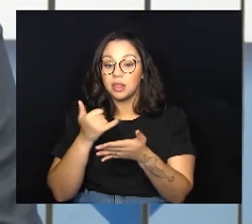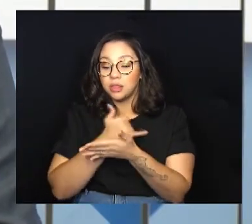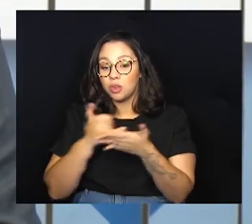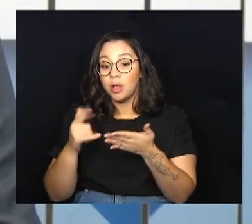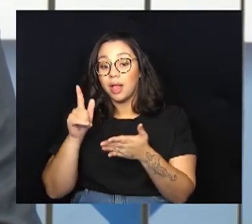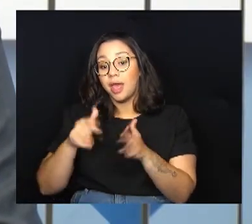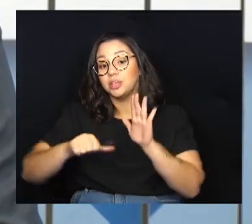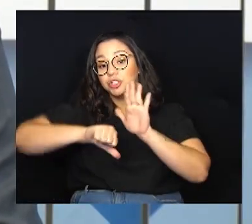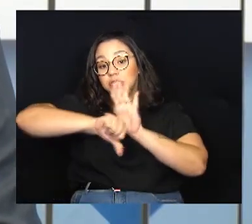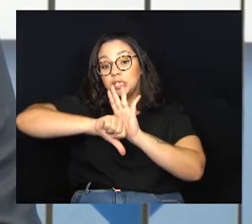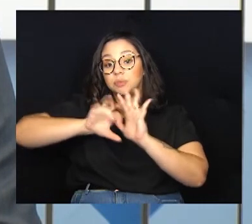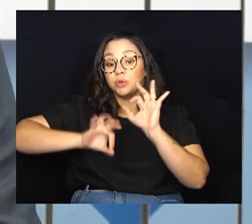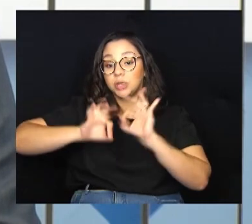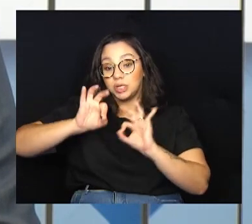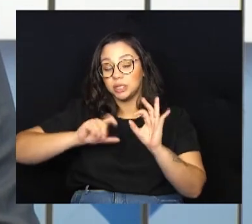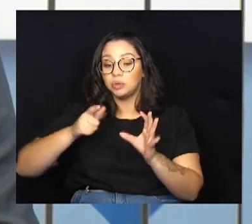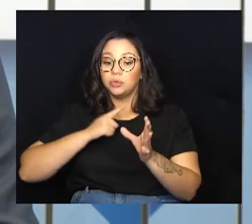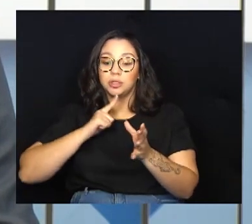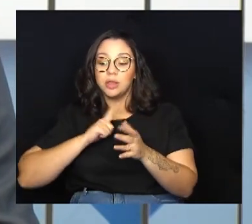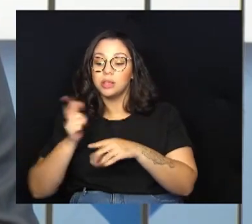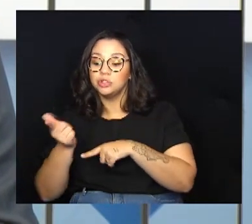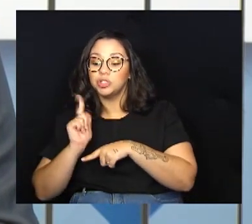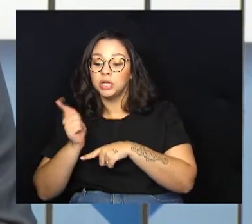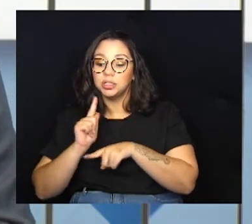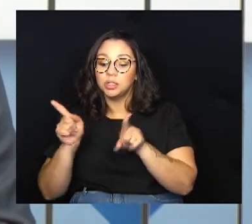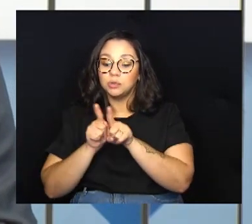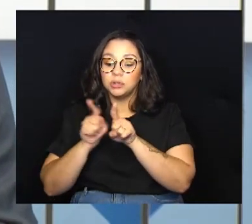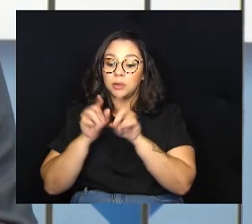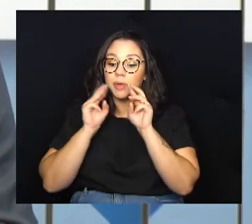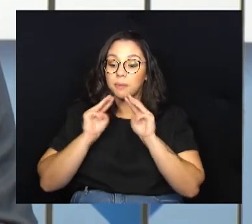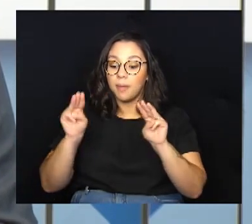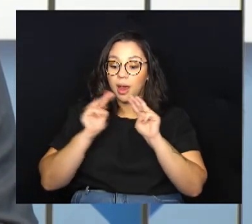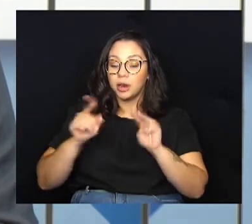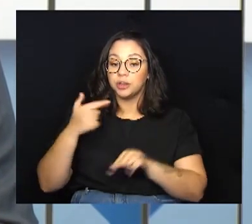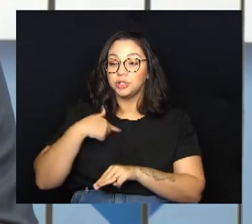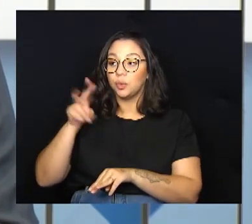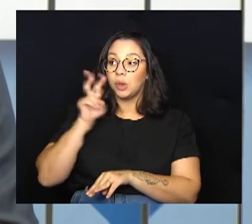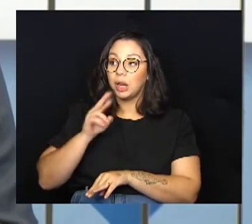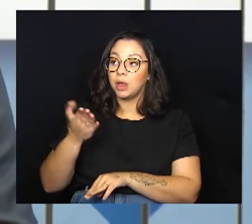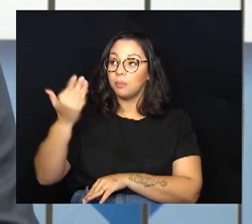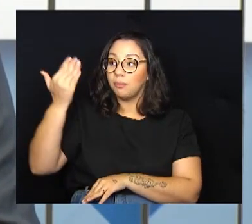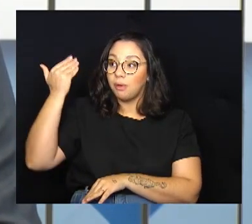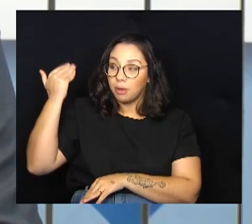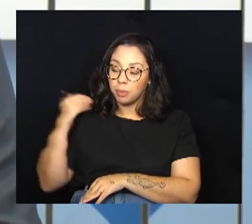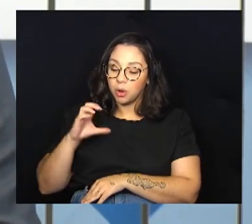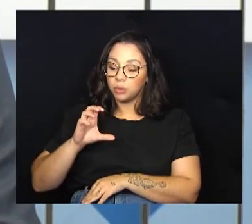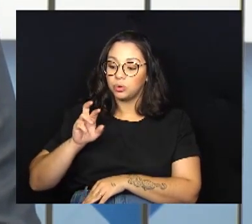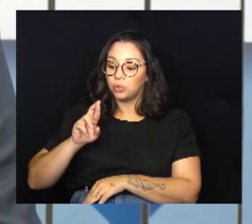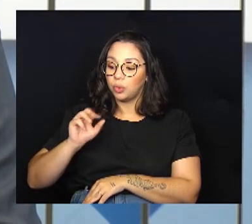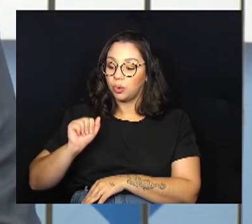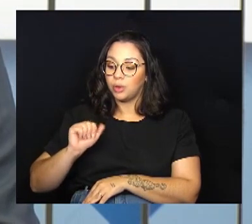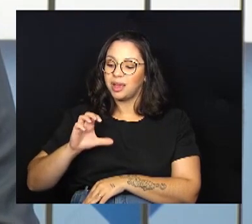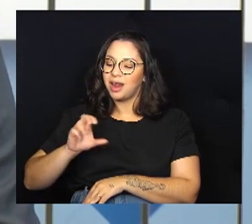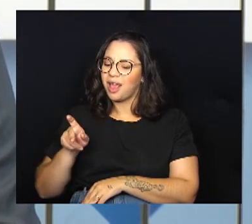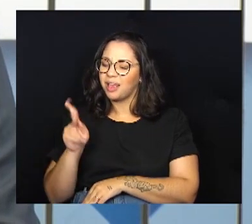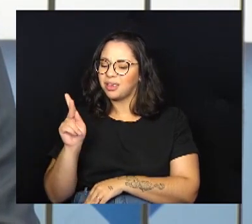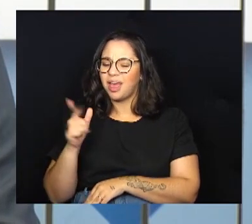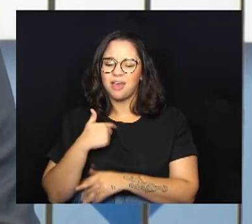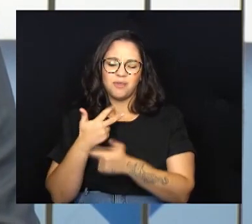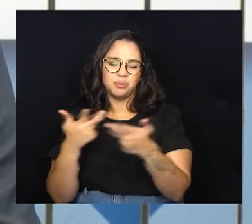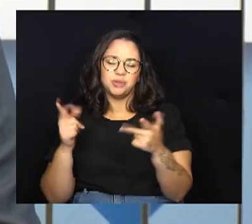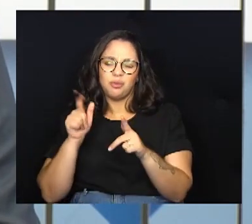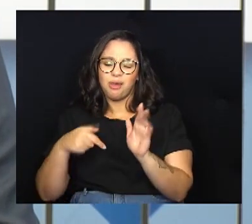receptores canabinoides do cérebro, ativar essas áreas. Então a gente tem endocannabinoides, o nosso corpo produz isso, fitocannabinoides, que por exemplo vem